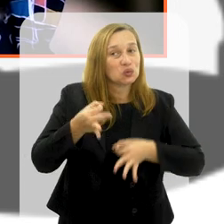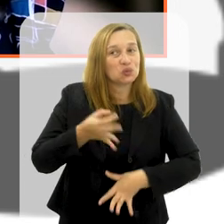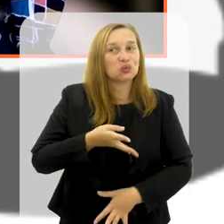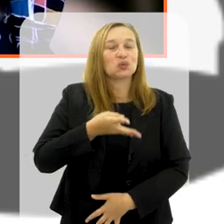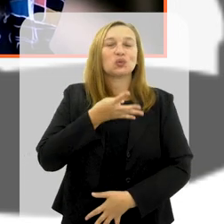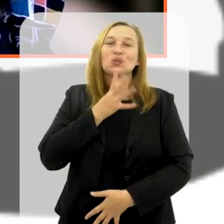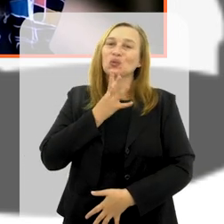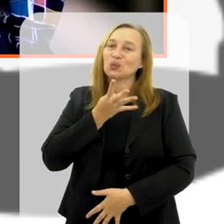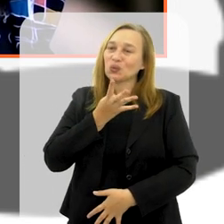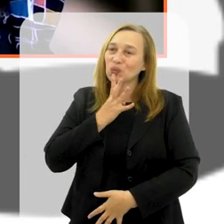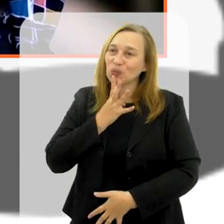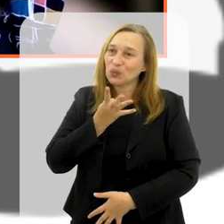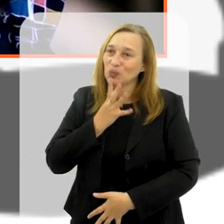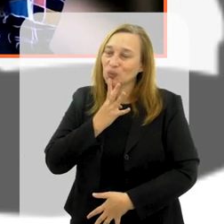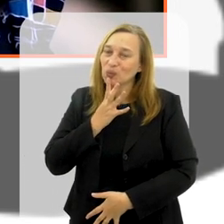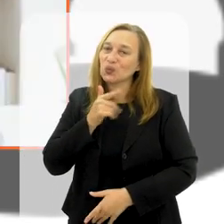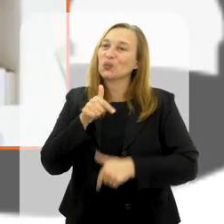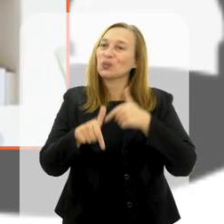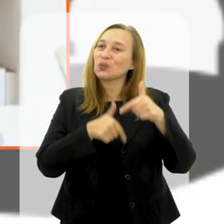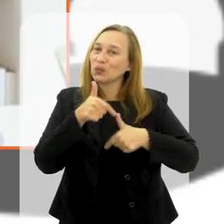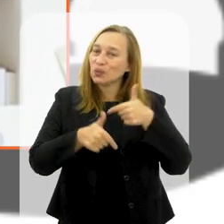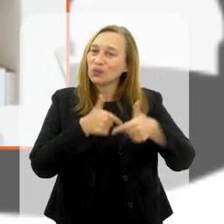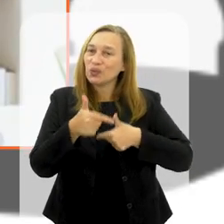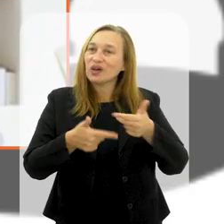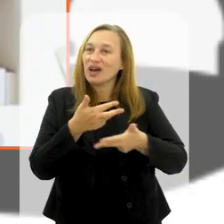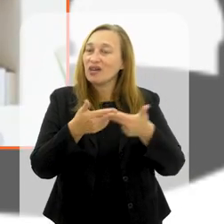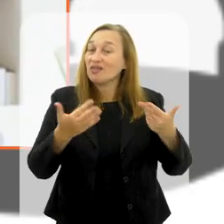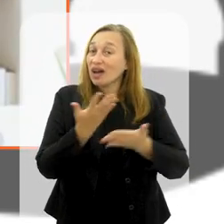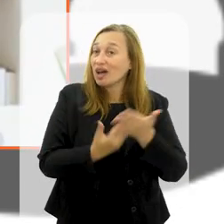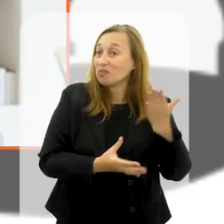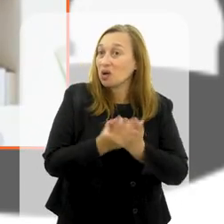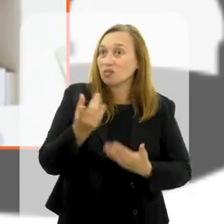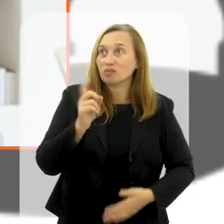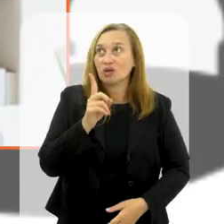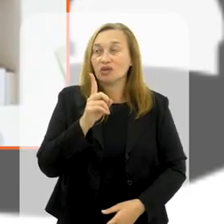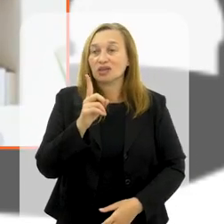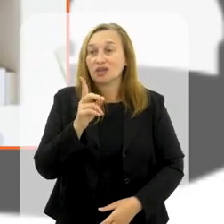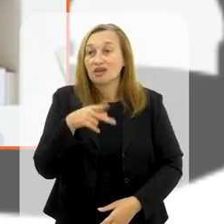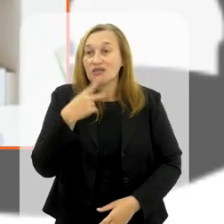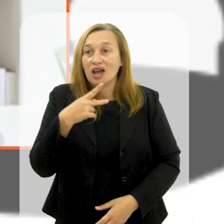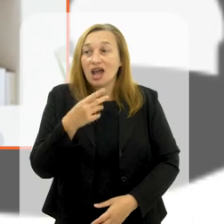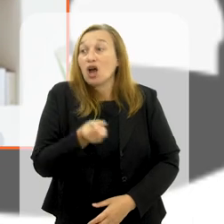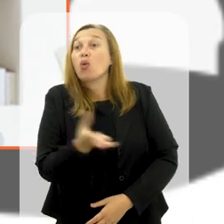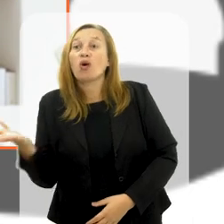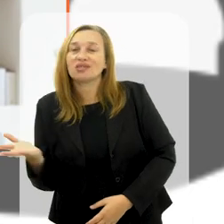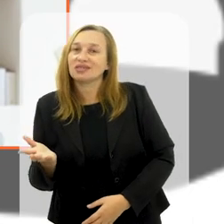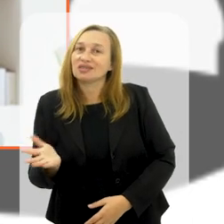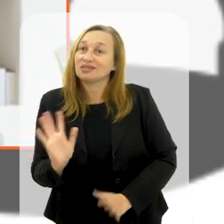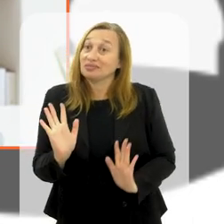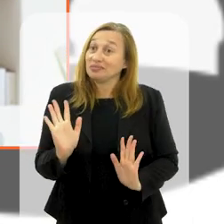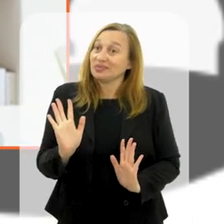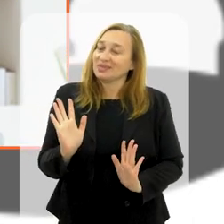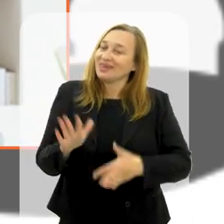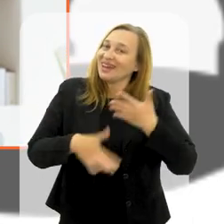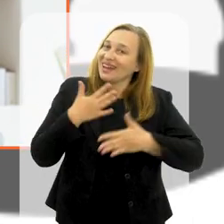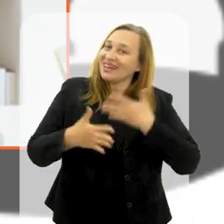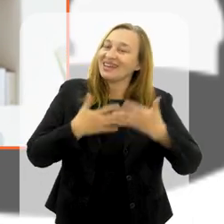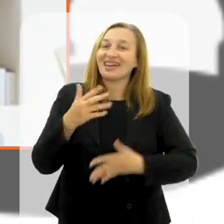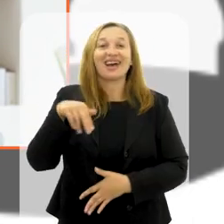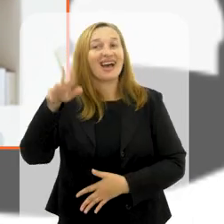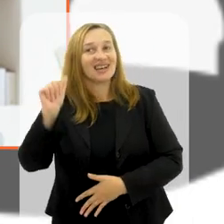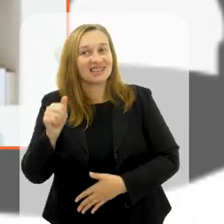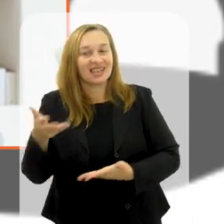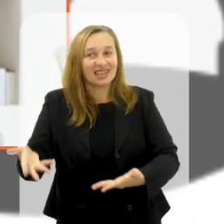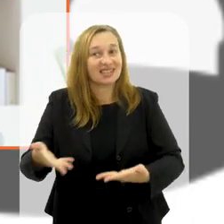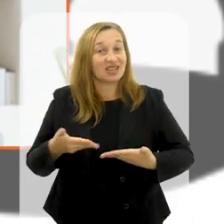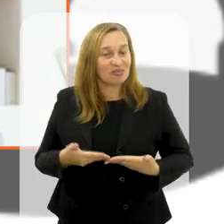Um justo reconhecimento a esse trabalho a tantas mãos, não vou nem ousar dizer quantas, né? Então, uma